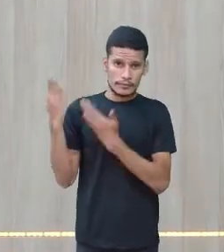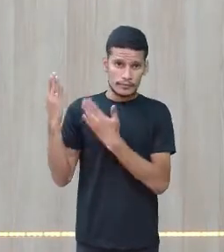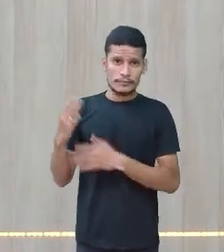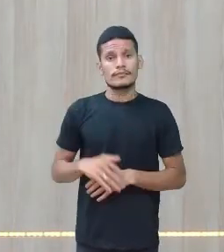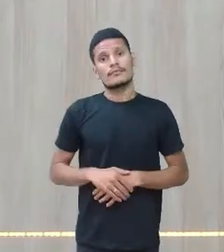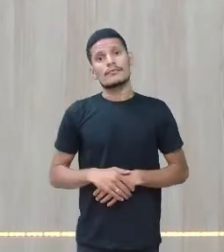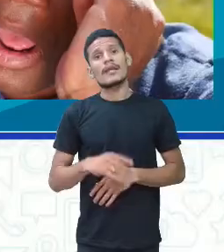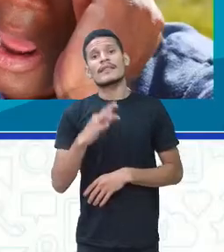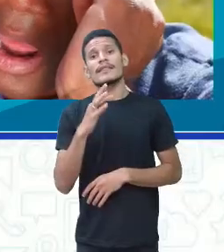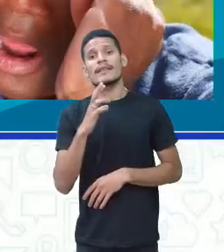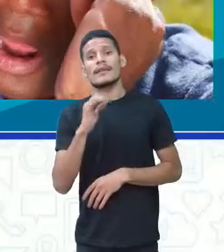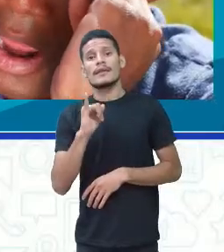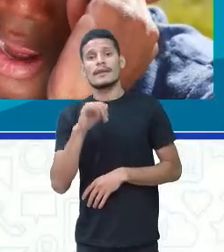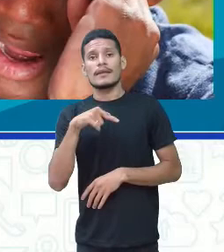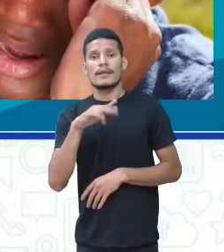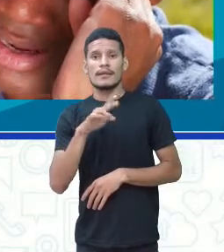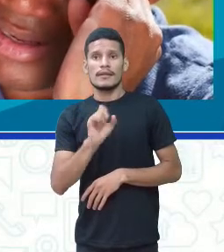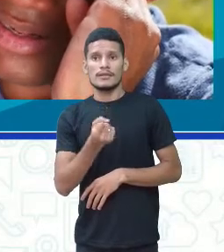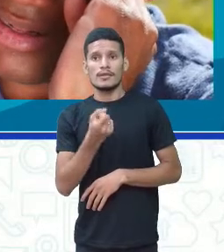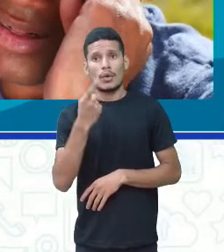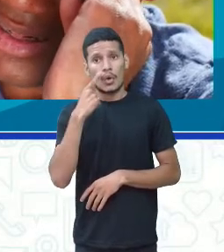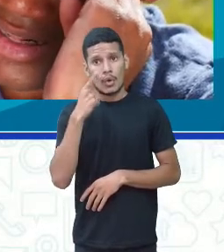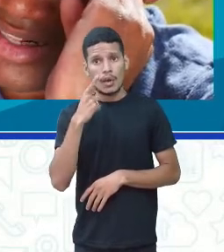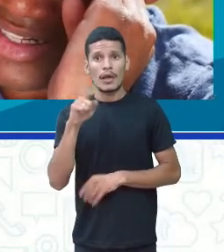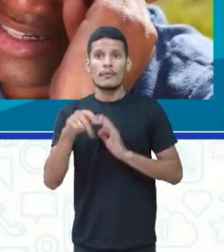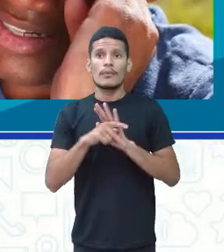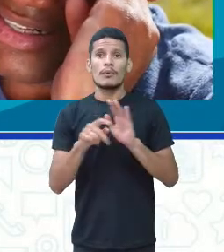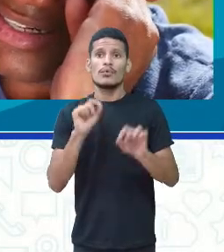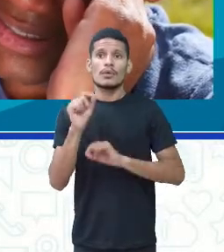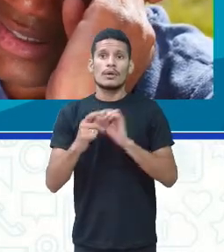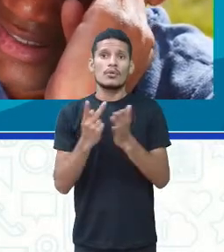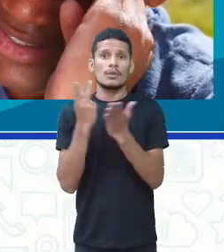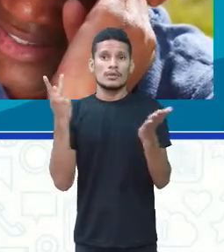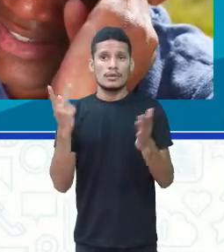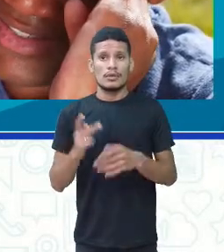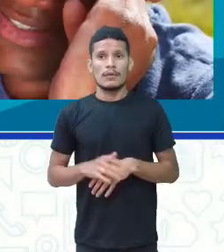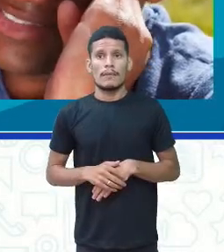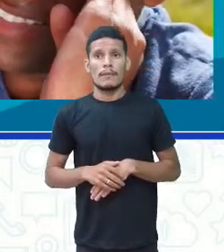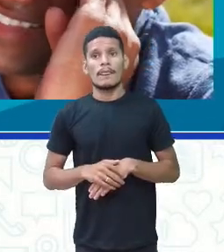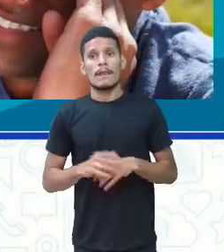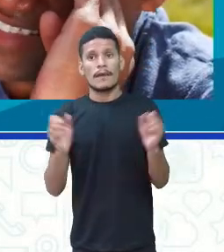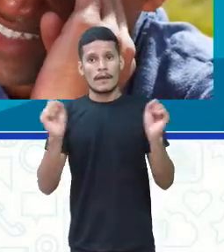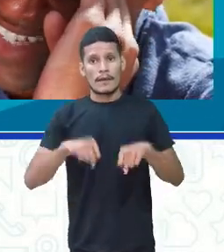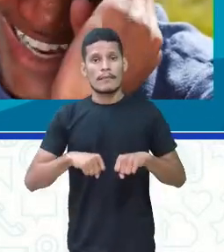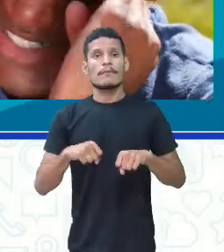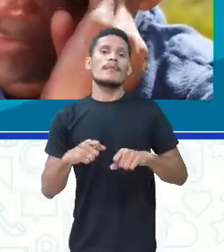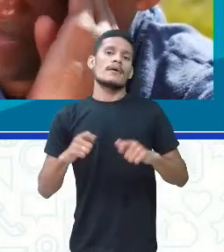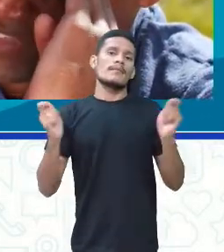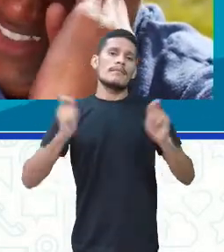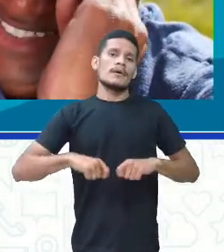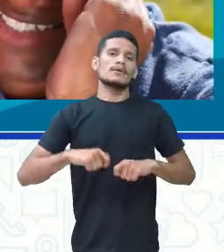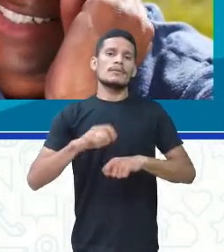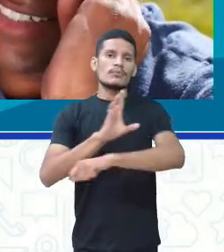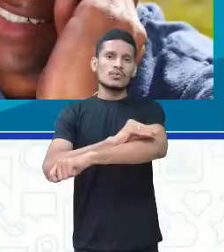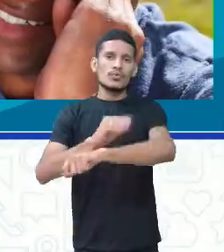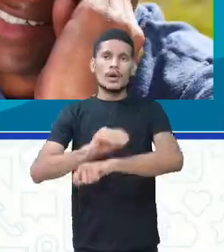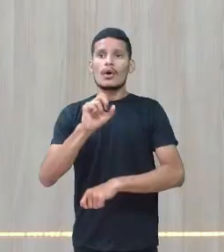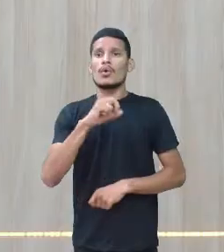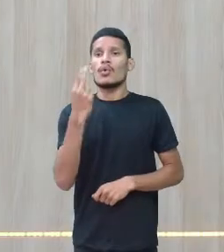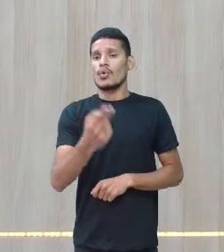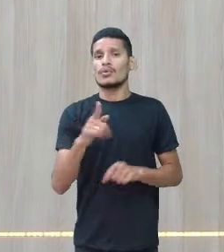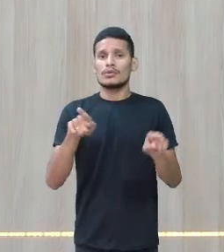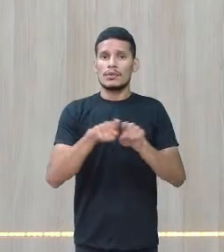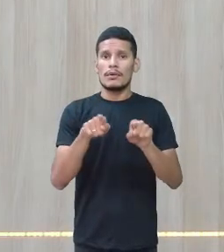vocês tiques, né, primeiro. Gente, os tiques, eles podem acontecer de forma muscular, mas também com a emissão de